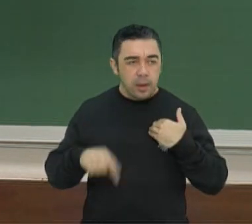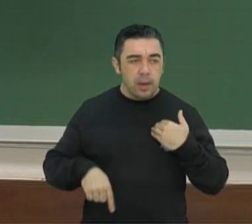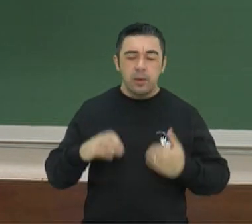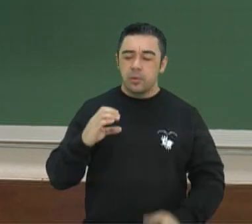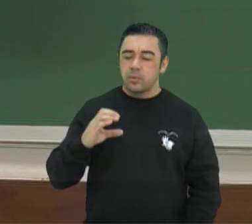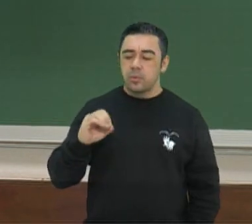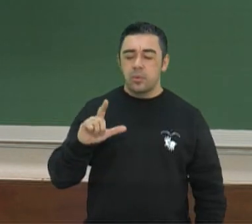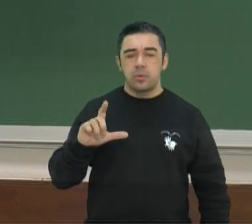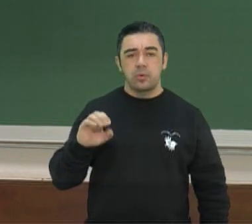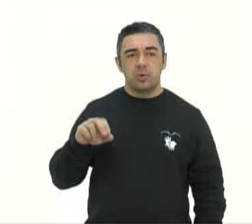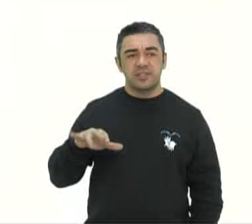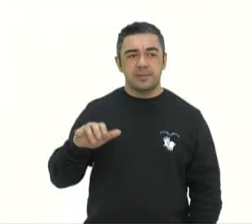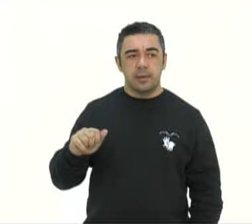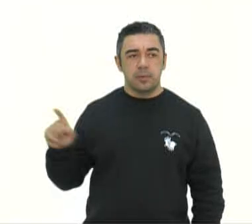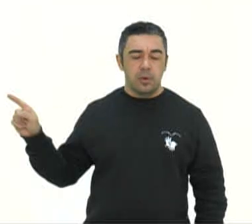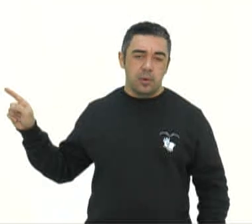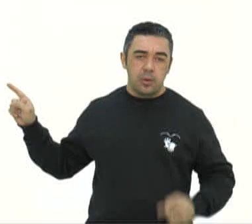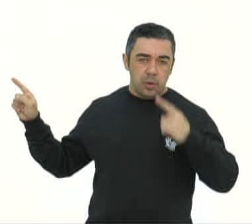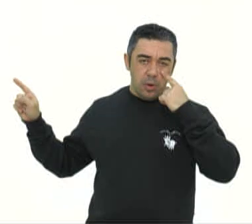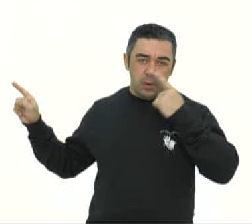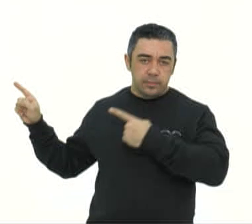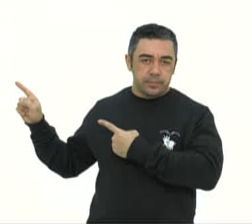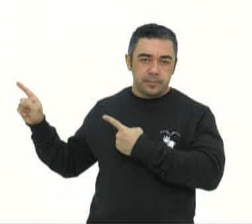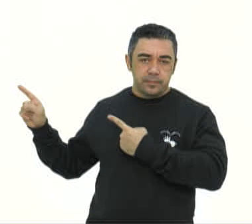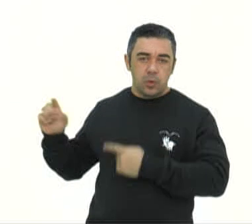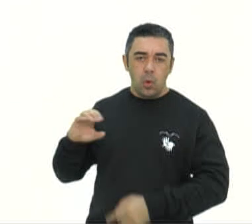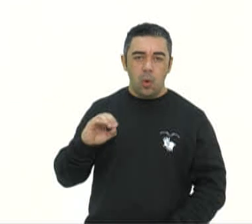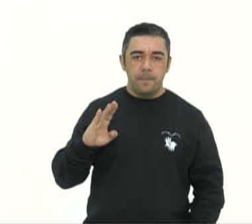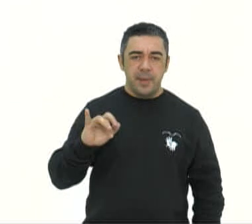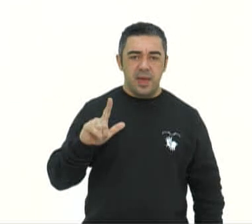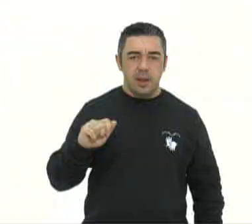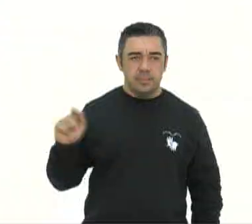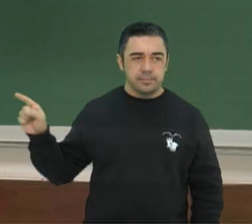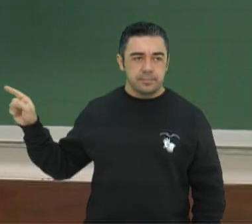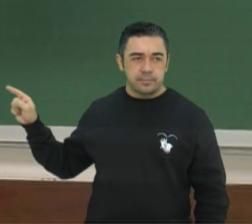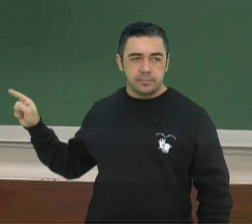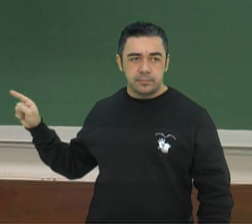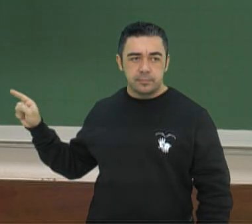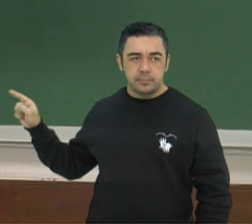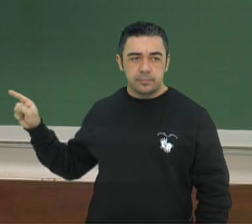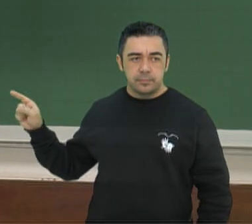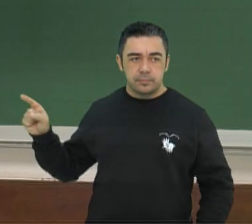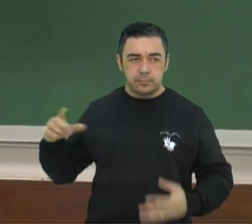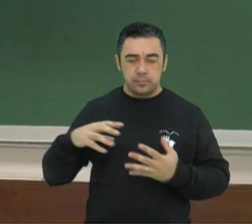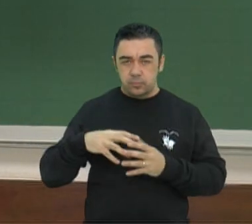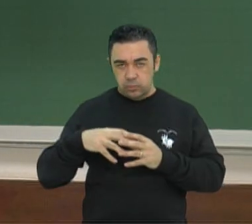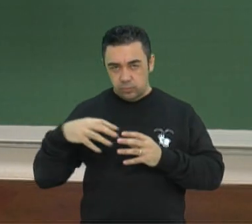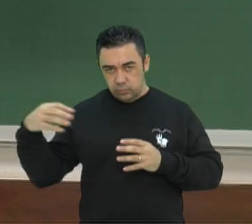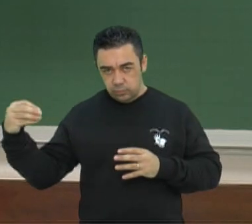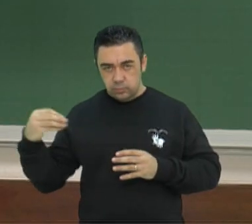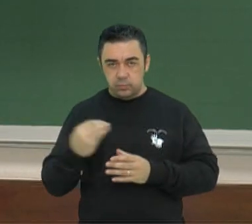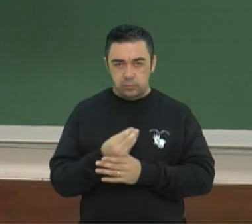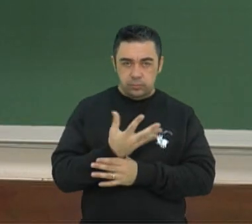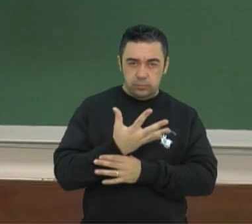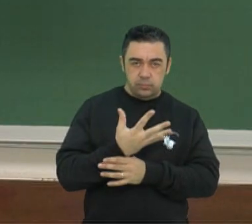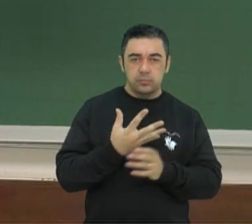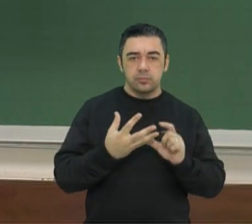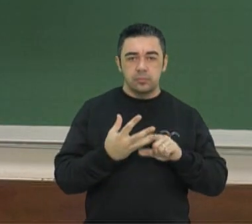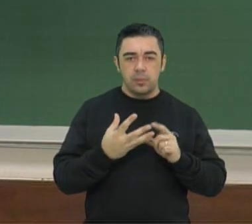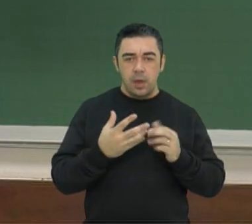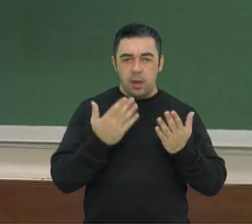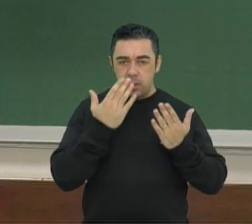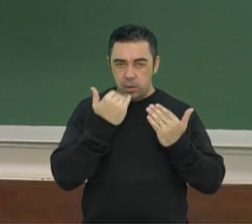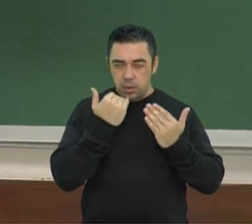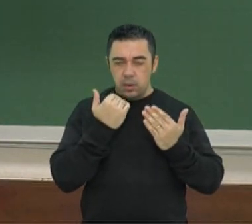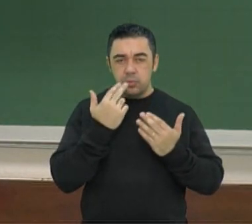uma colônia. Olha aqui o desenho de uma ovelha para vocês verem. Então, aqui está a parte que é o pólipo nutridor,